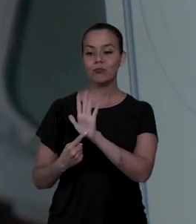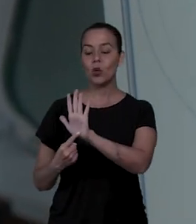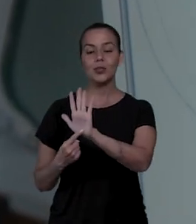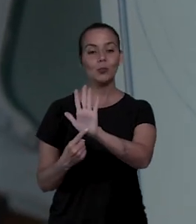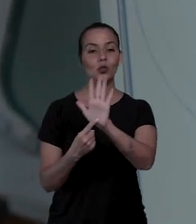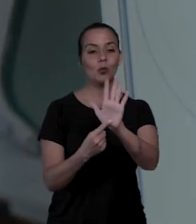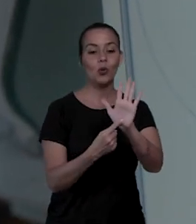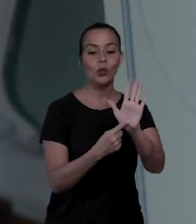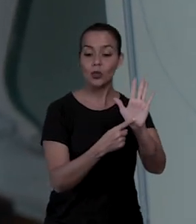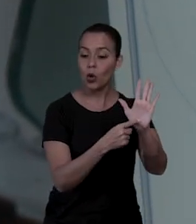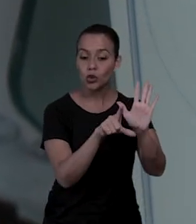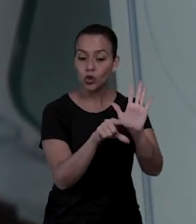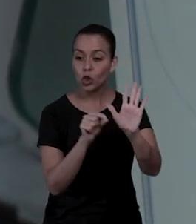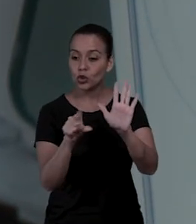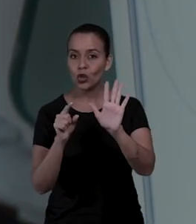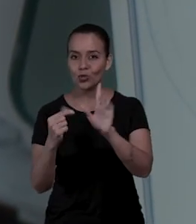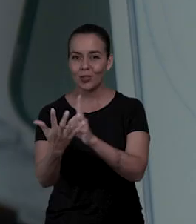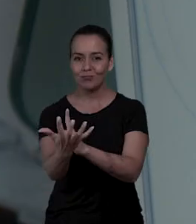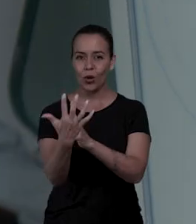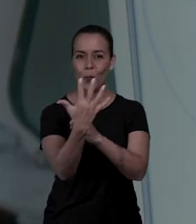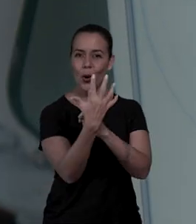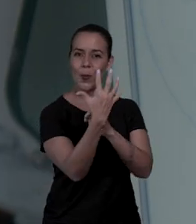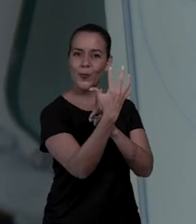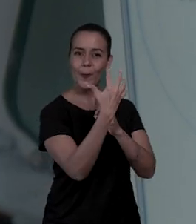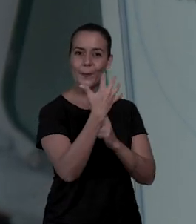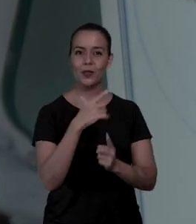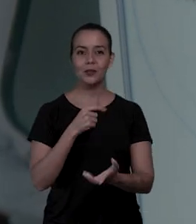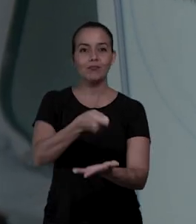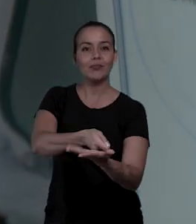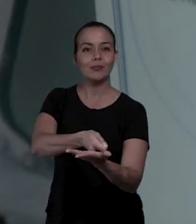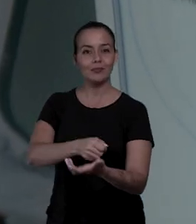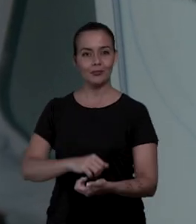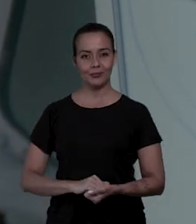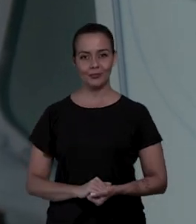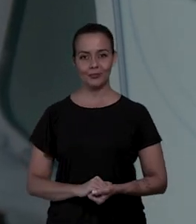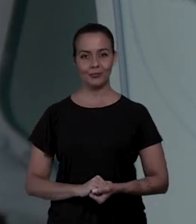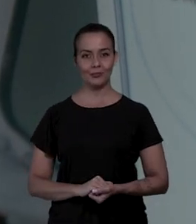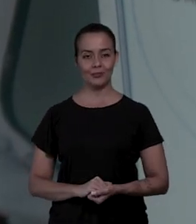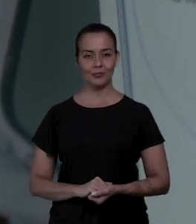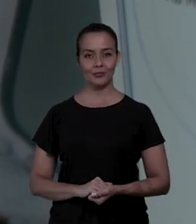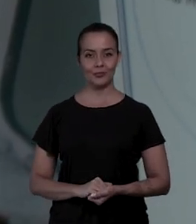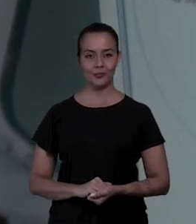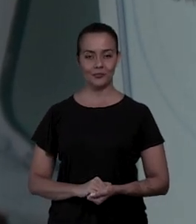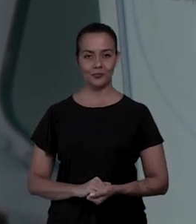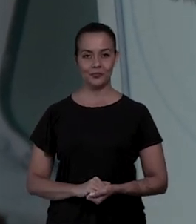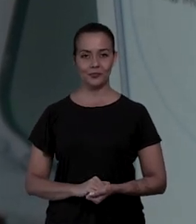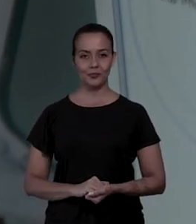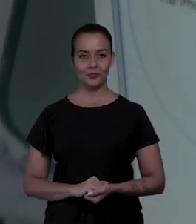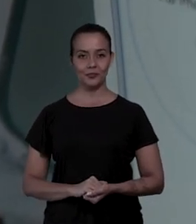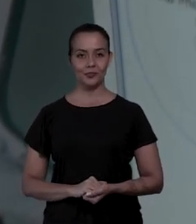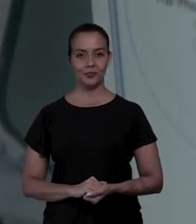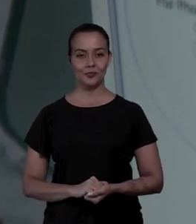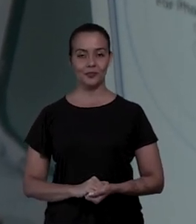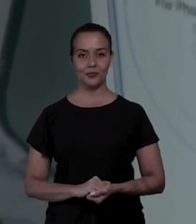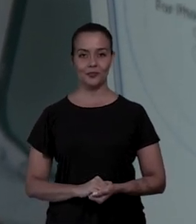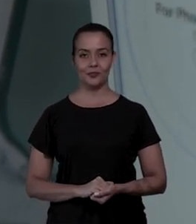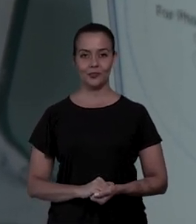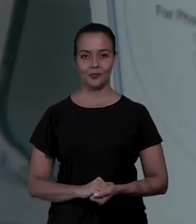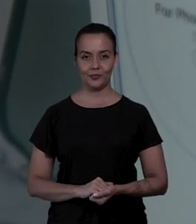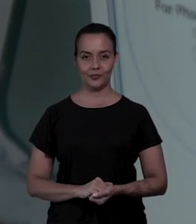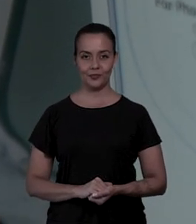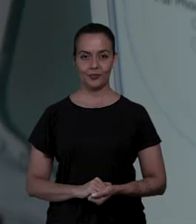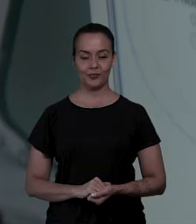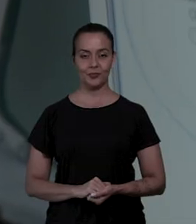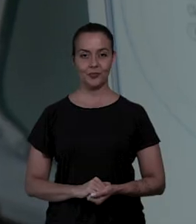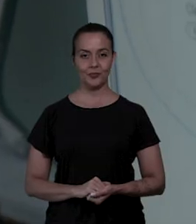indústrias, né, com um poder muito grande de determinando aquilo que a gente vai escolher ou achar que vai escolher.